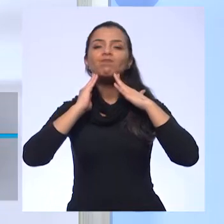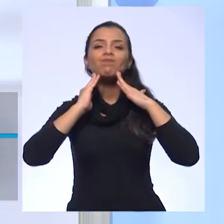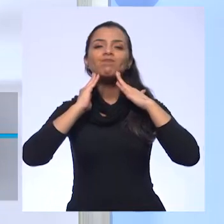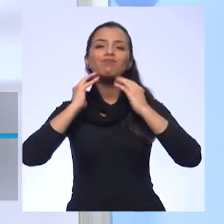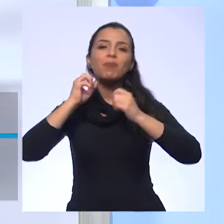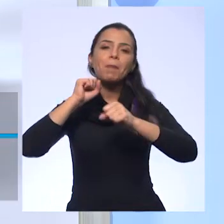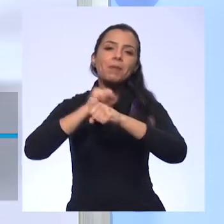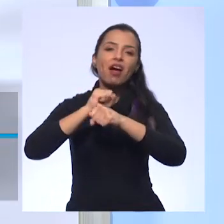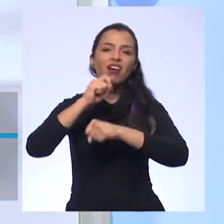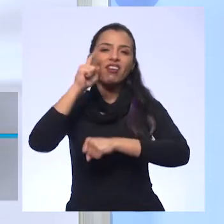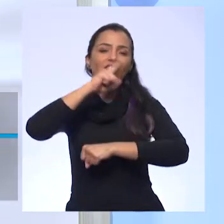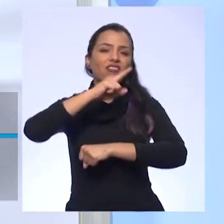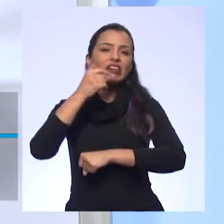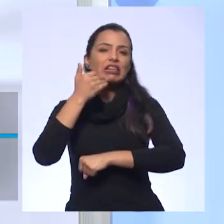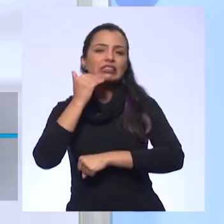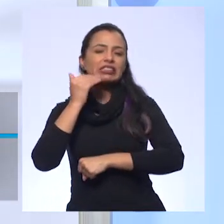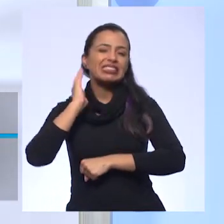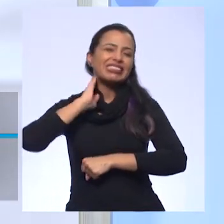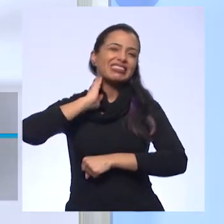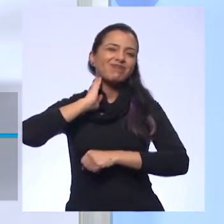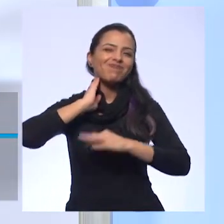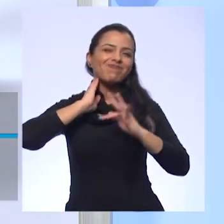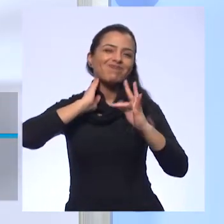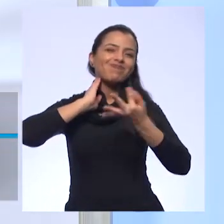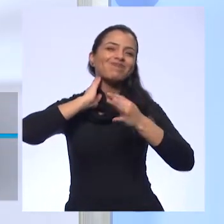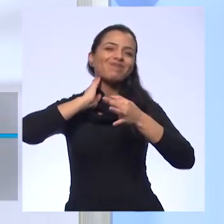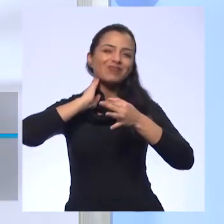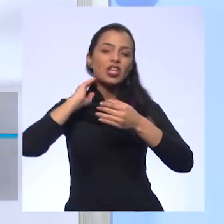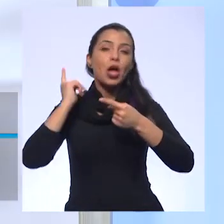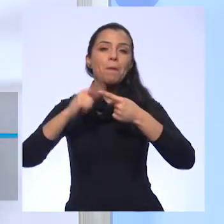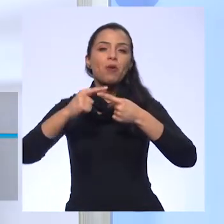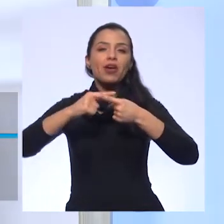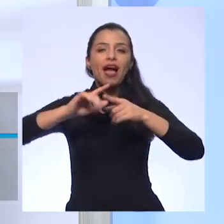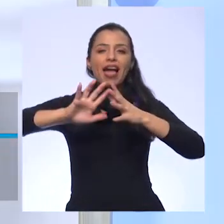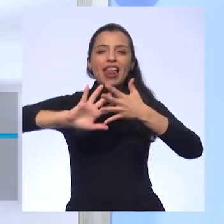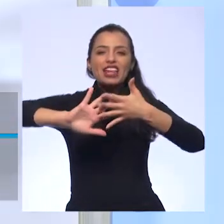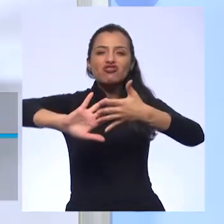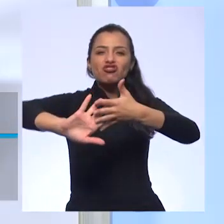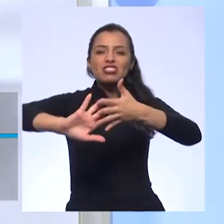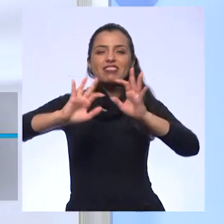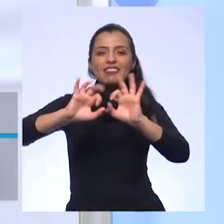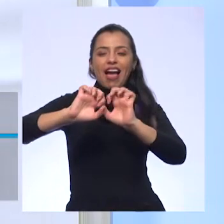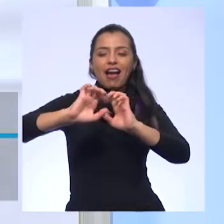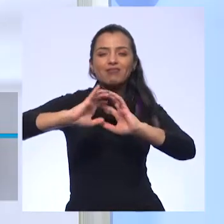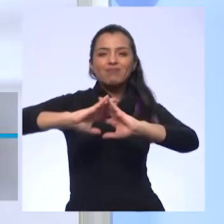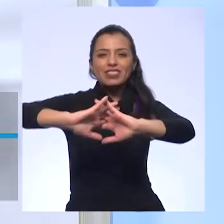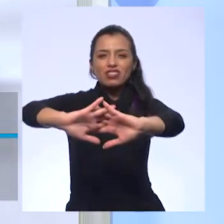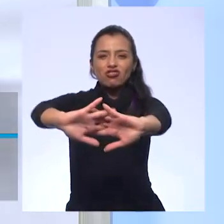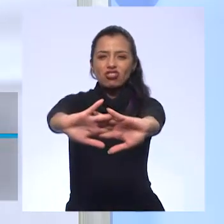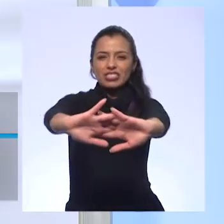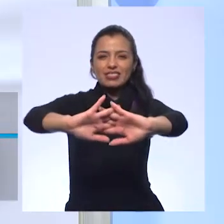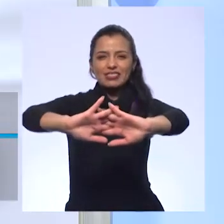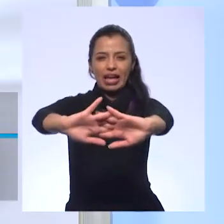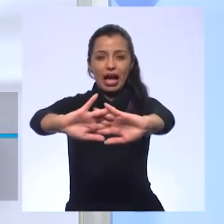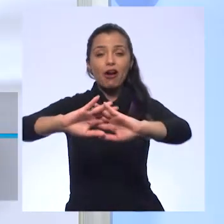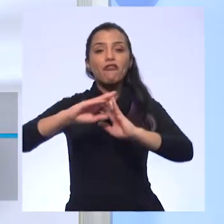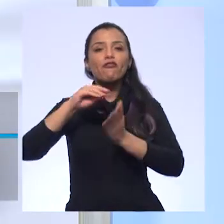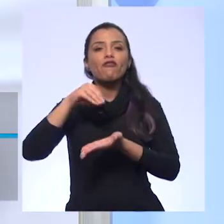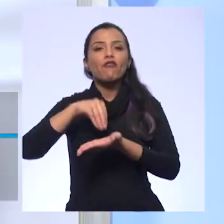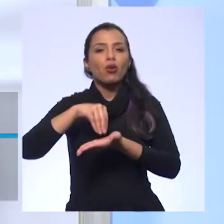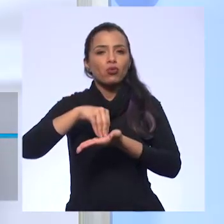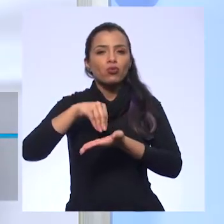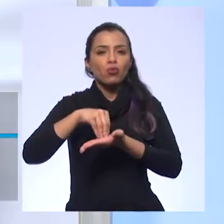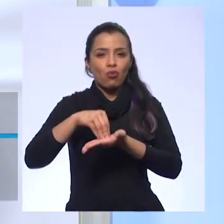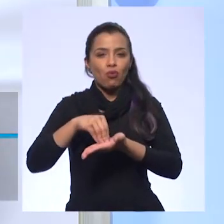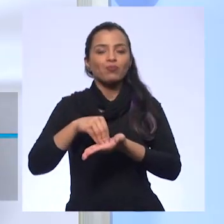poder dar tempo, né, para que ele tenha a elasticidade que ele deve ter, enfim, para virar e tal. E esse